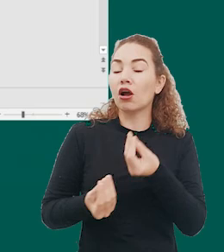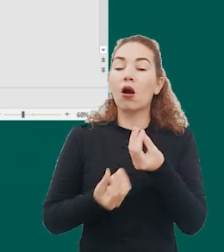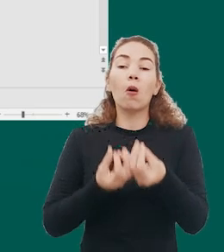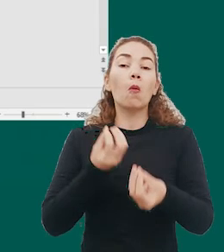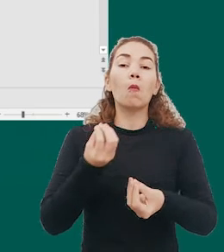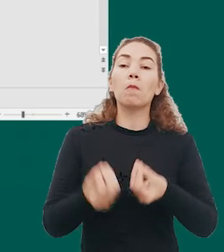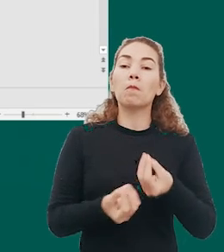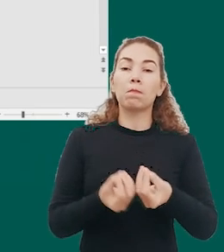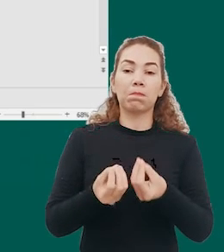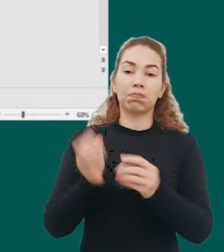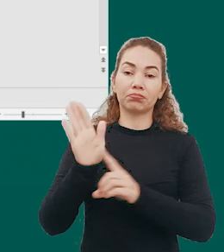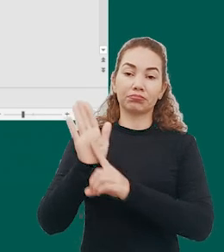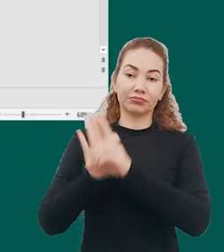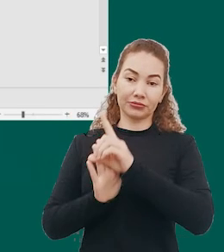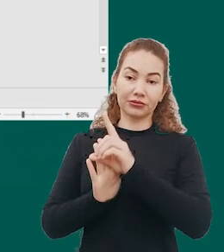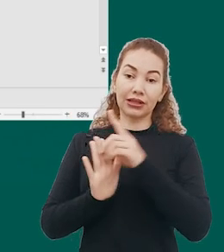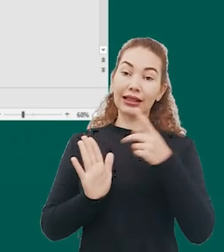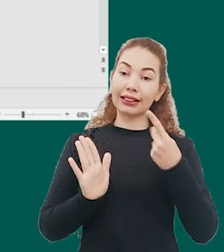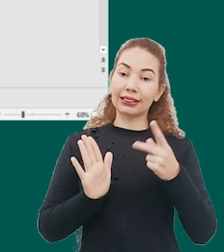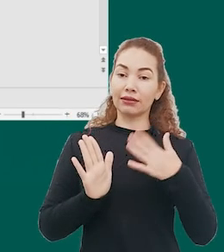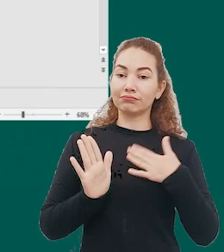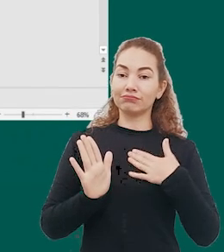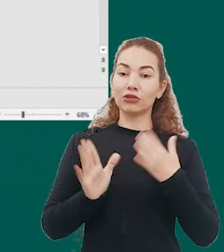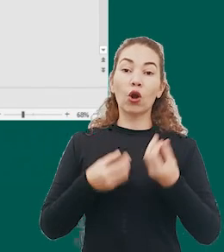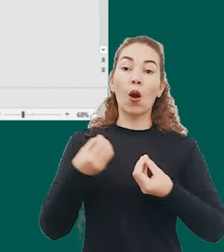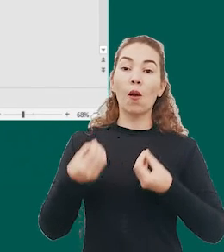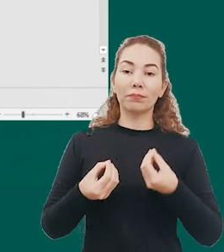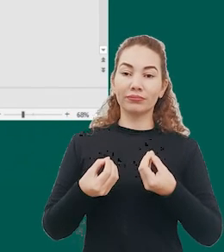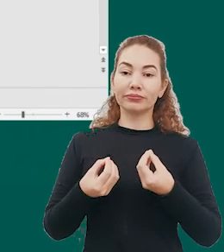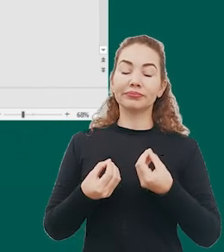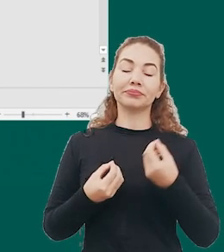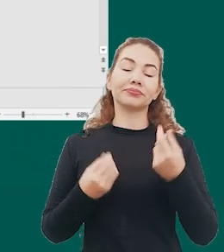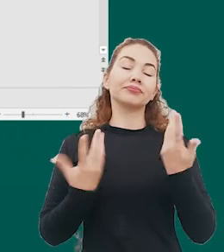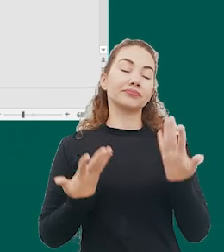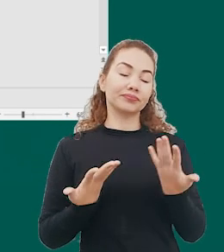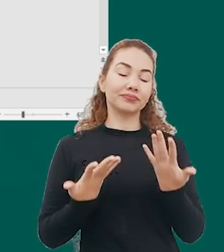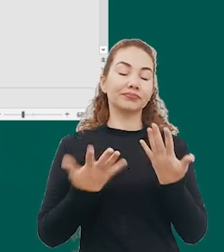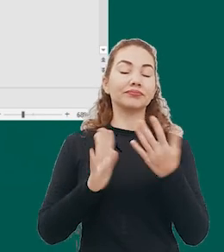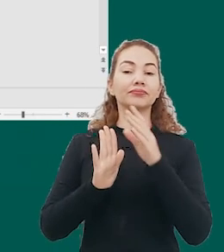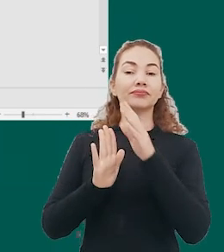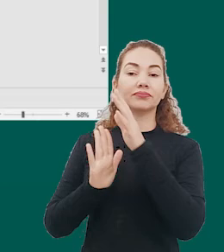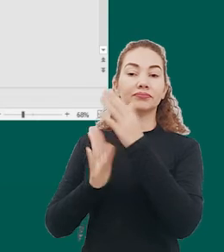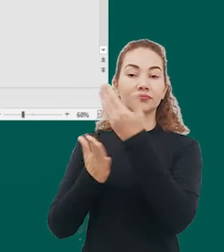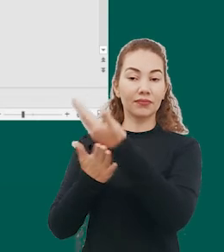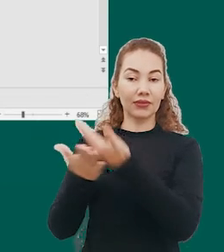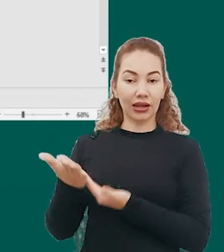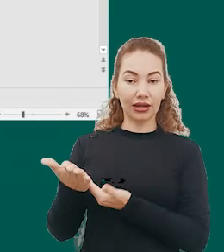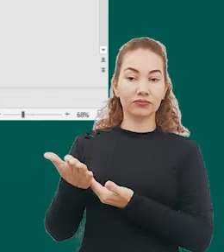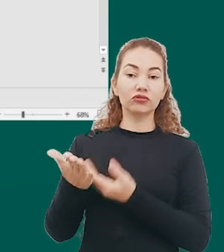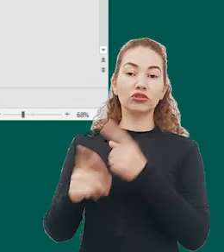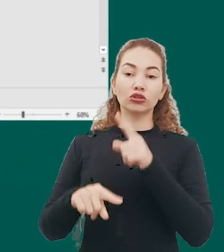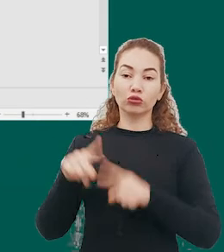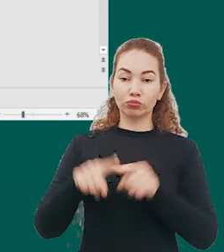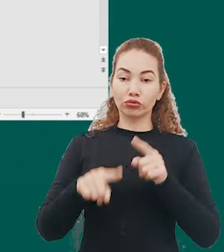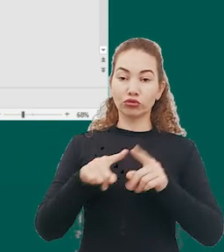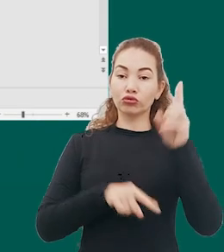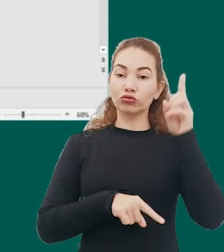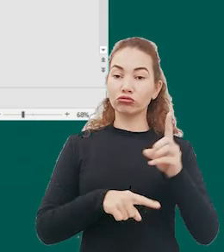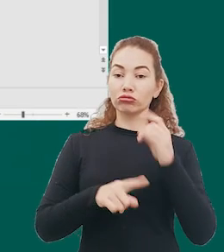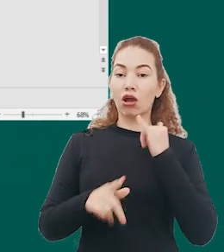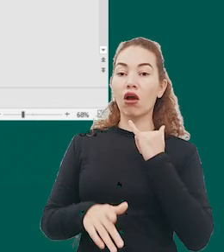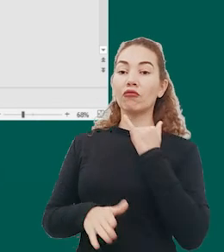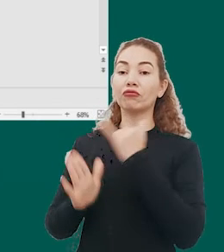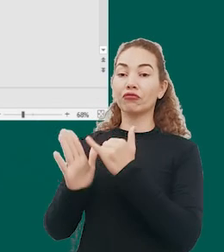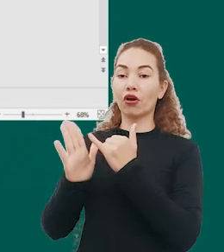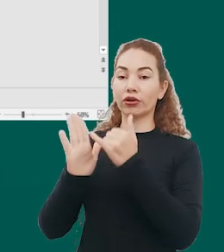à declaração do imposto de renda dele? Bom, lá na ficha de bens e direitos, ele vai informar, então,